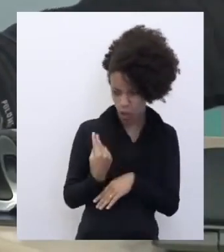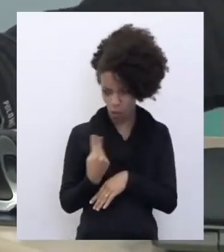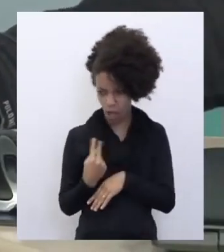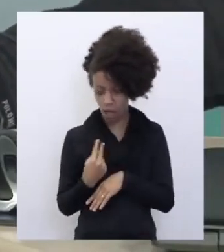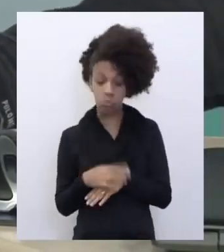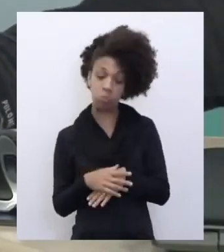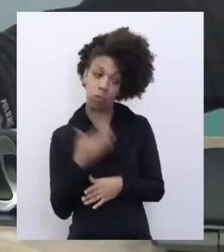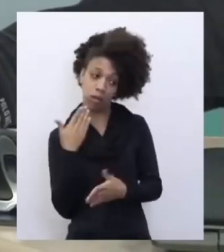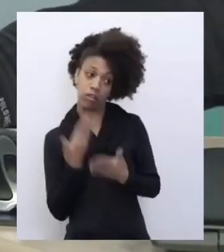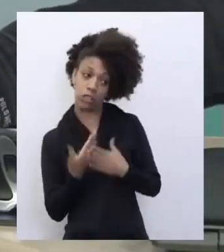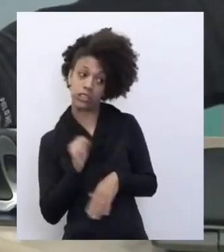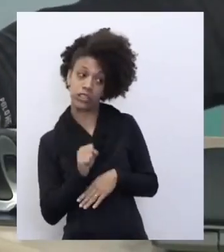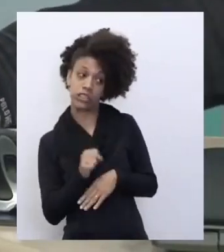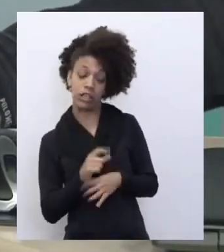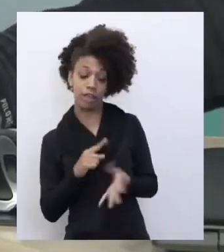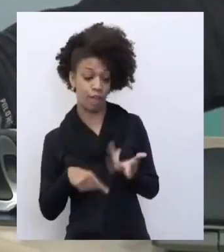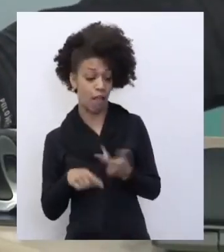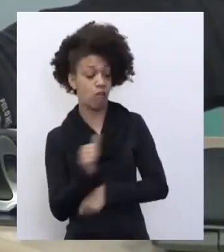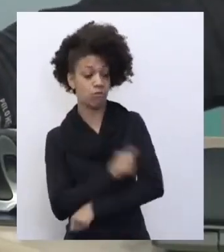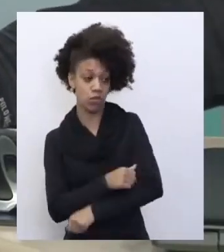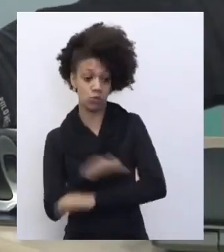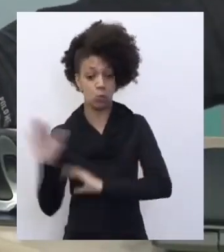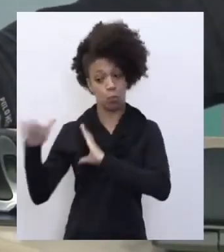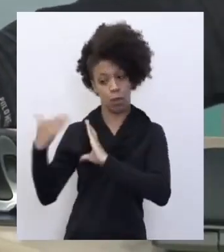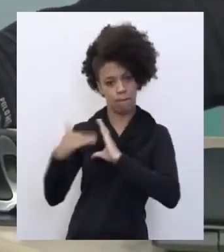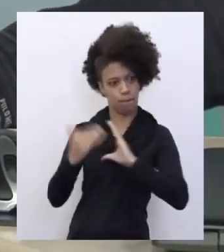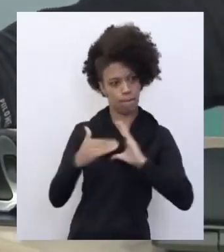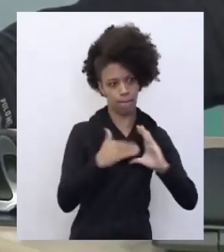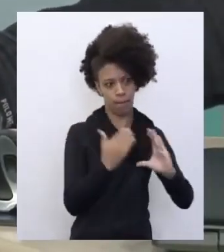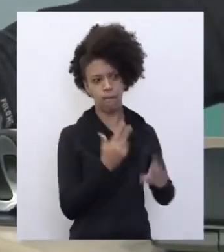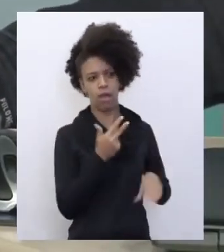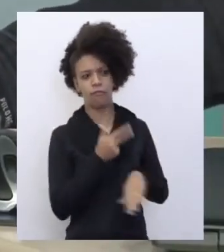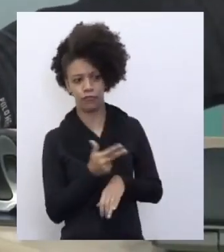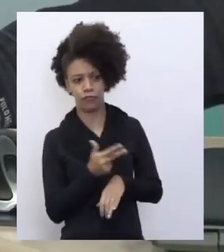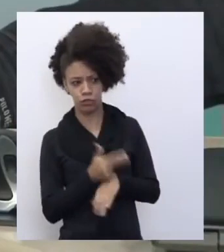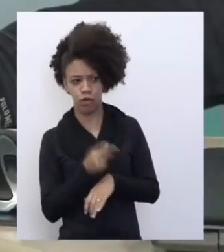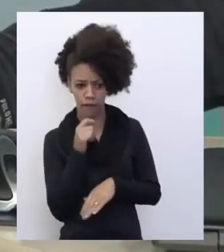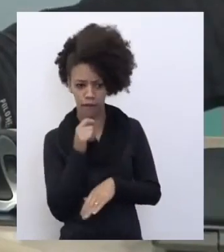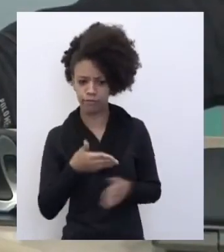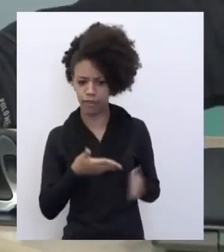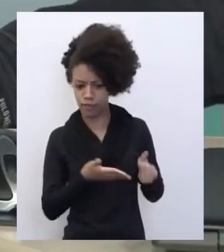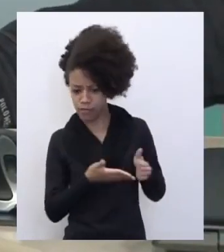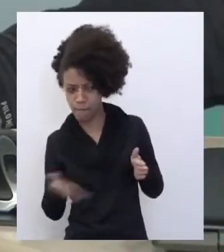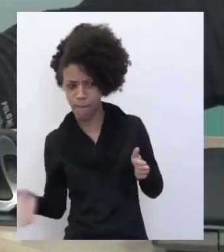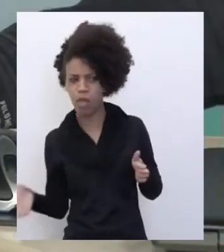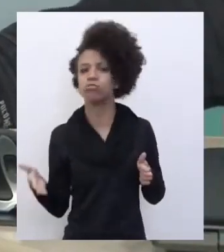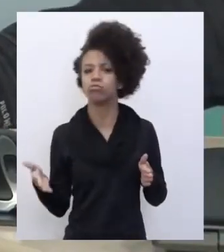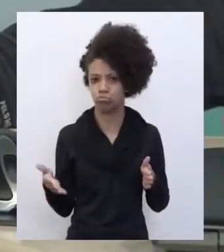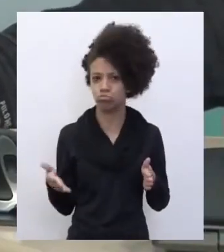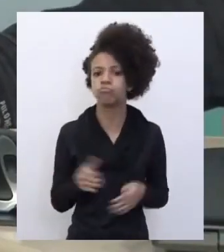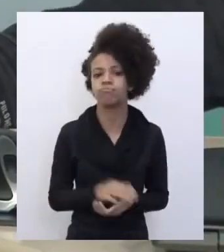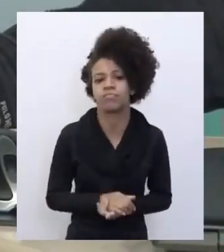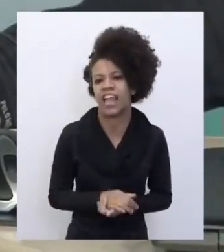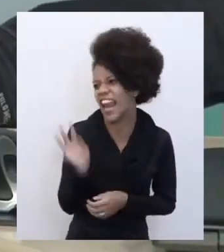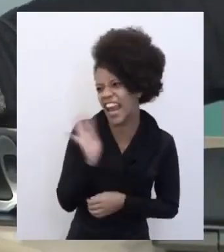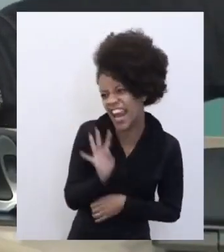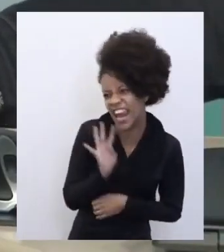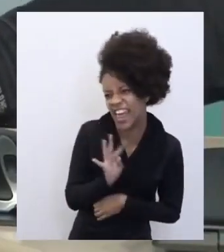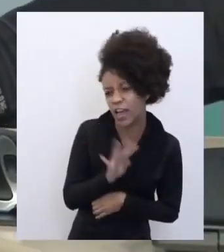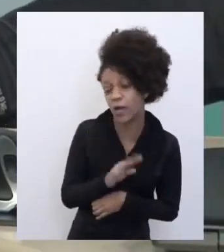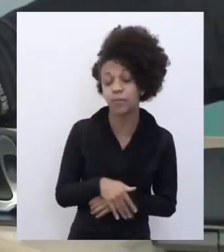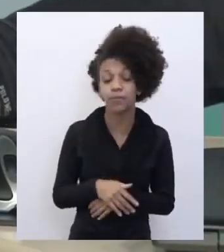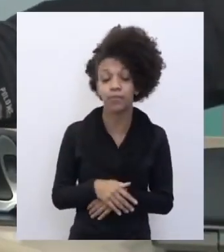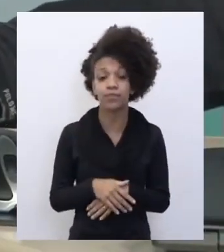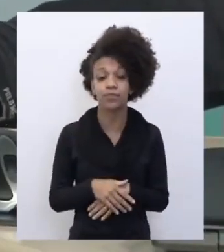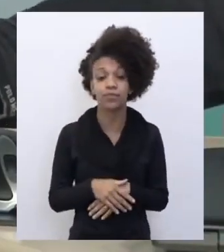sim. Muitos alunos devem estar mandando para a gente ainda nesses dias aqui, né? Legal, legal. Turma,